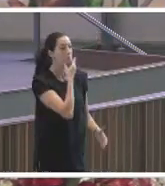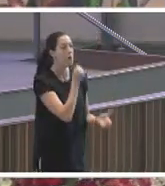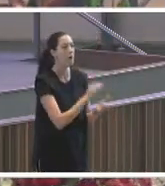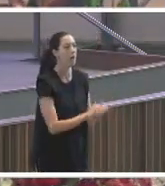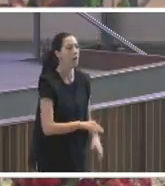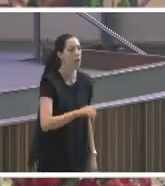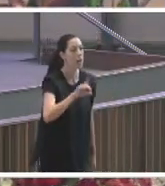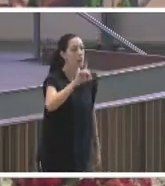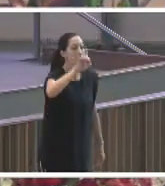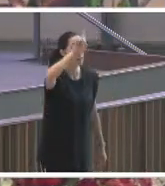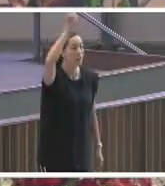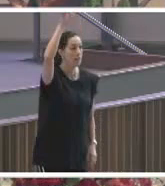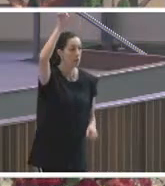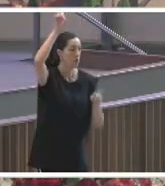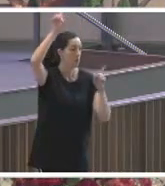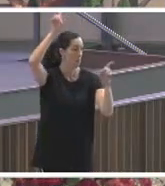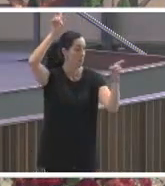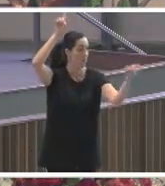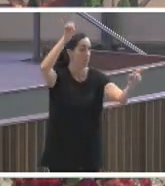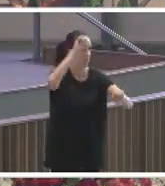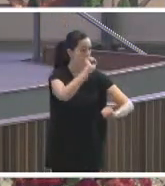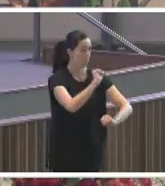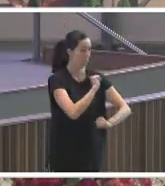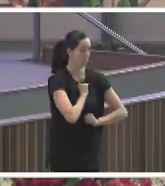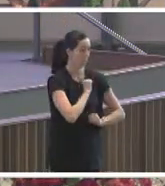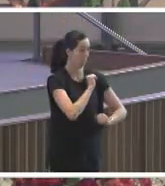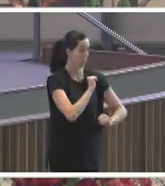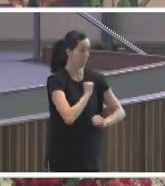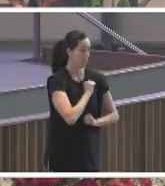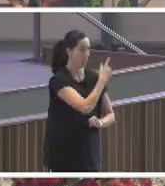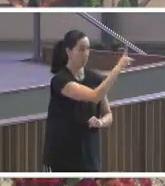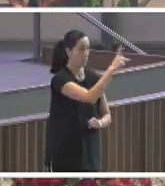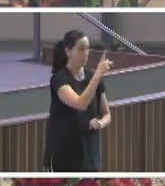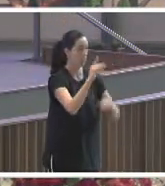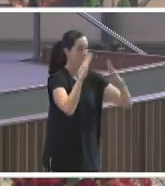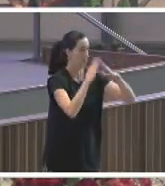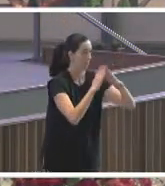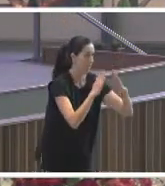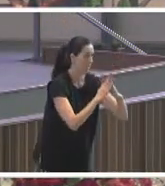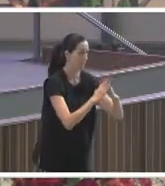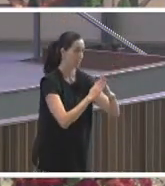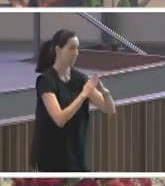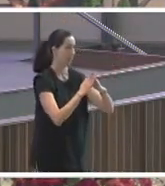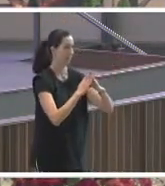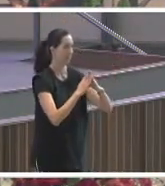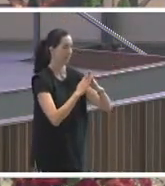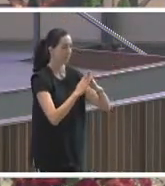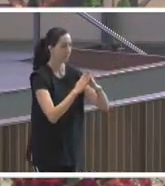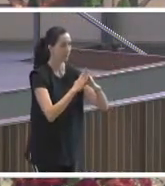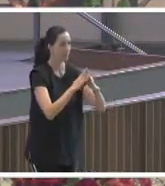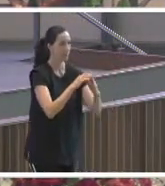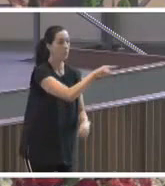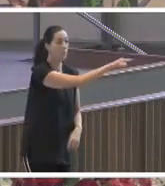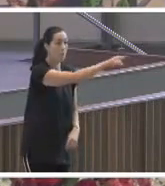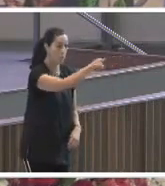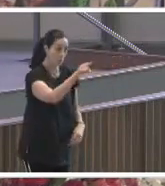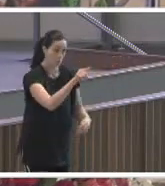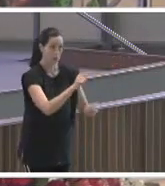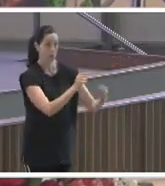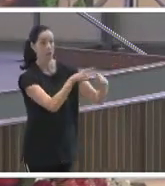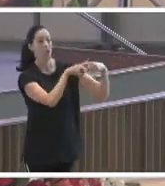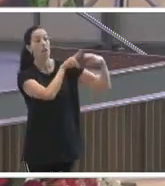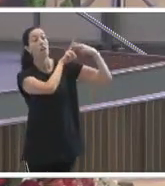Deus fez você sacerdote da sua casa, e você é responsável pela